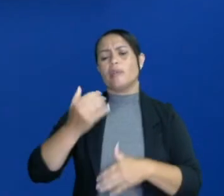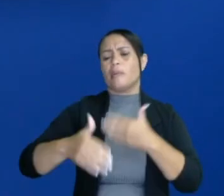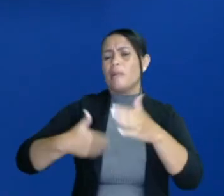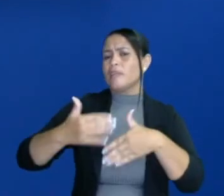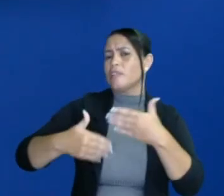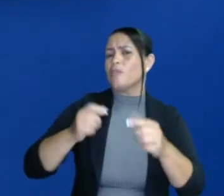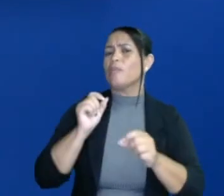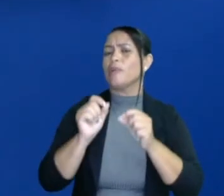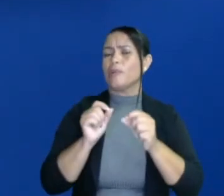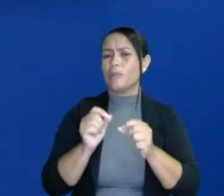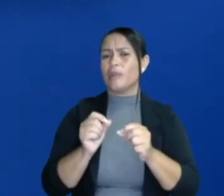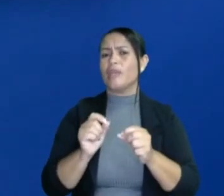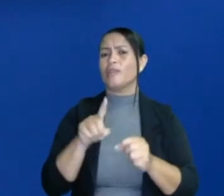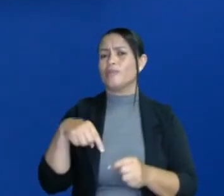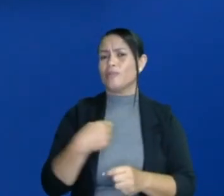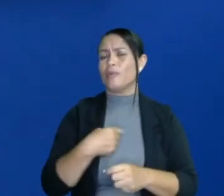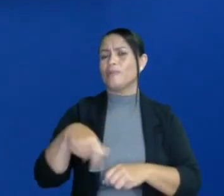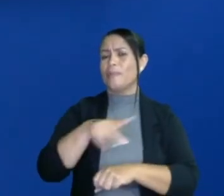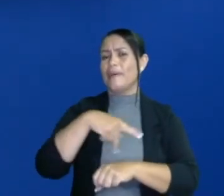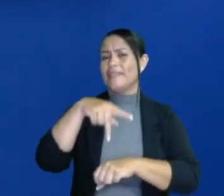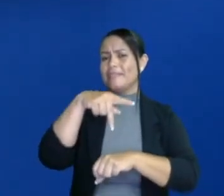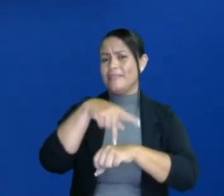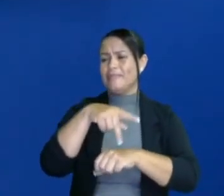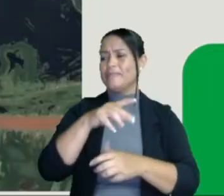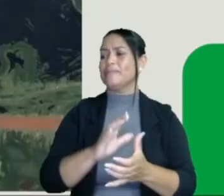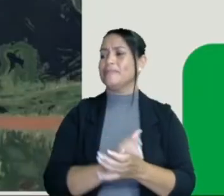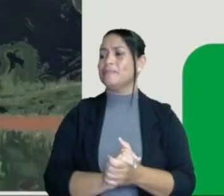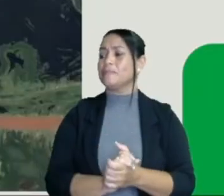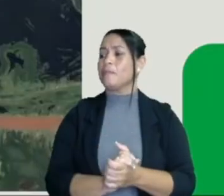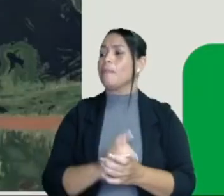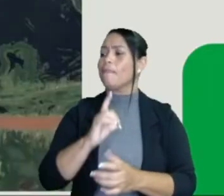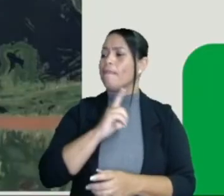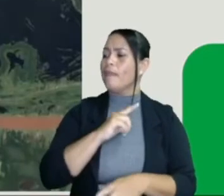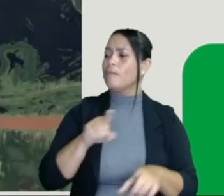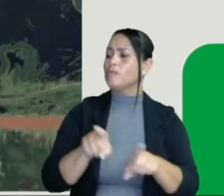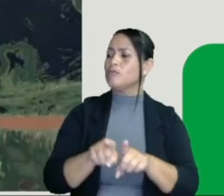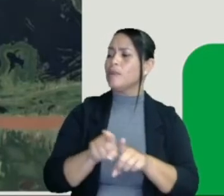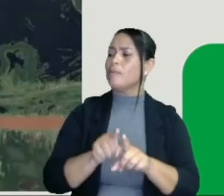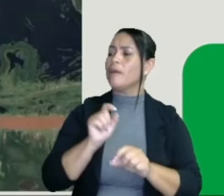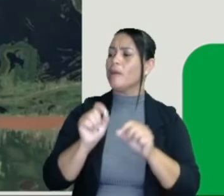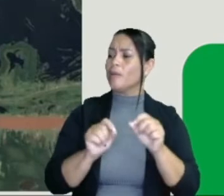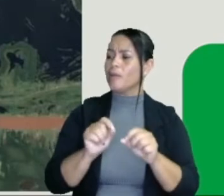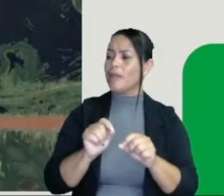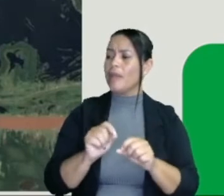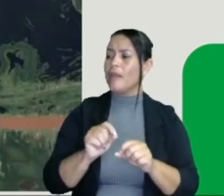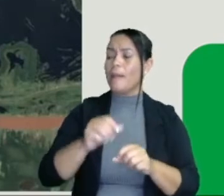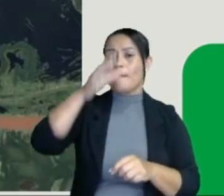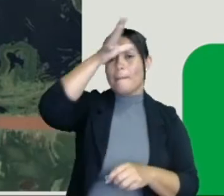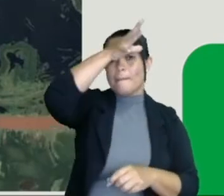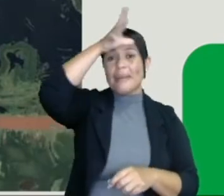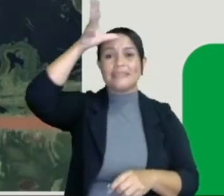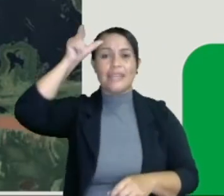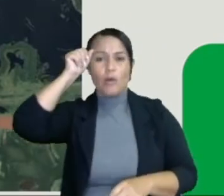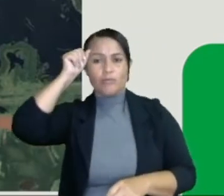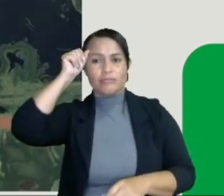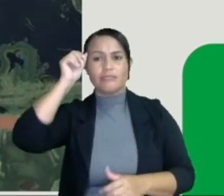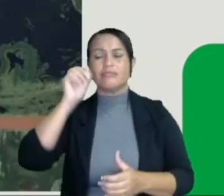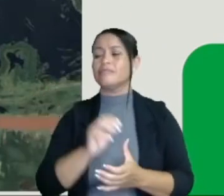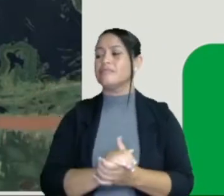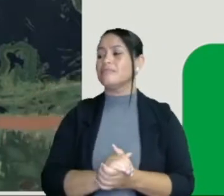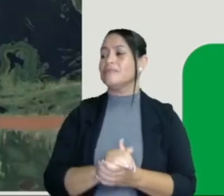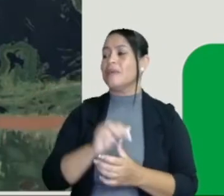da parte interiorana do nosso país, tá? Aqui a gente tem a mancha urbana de Manaus, perceba,